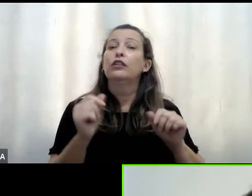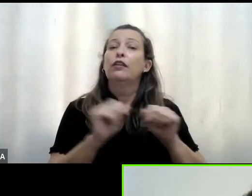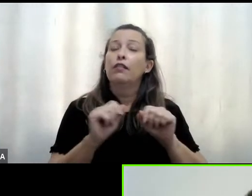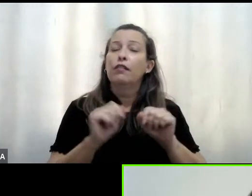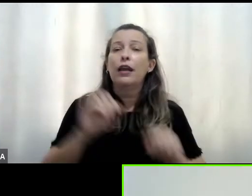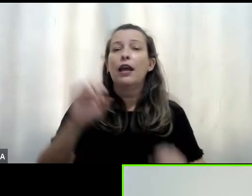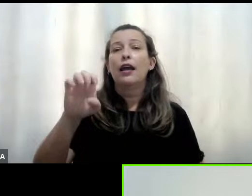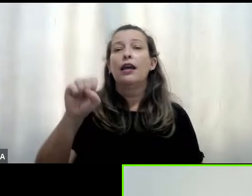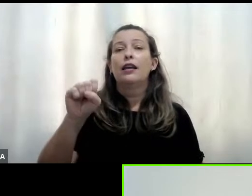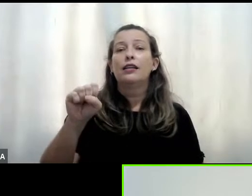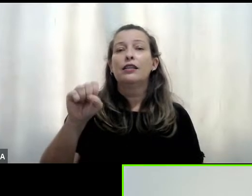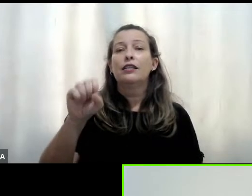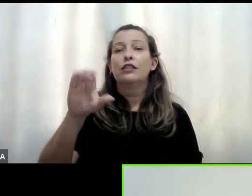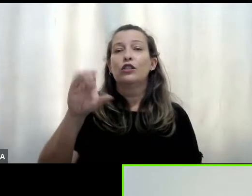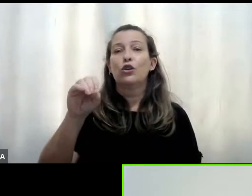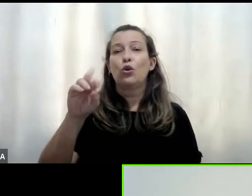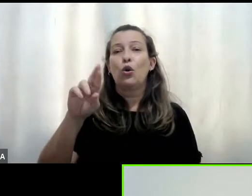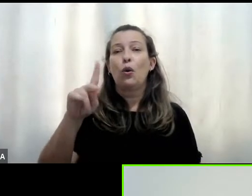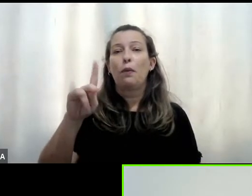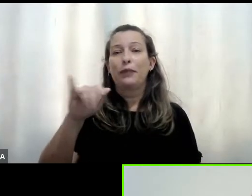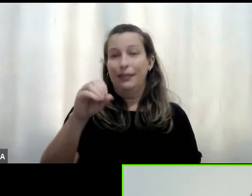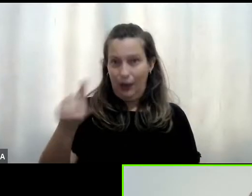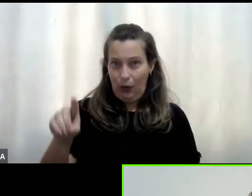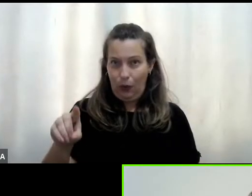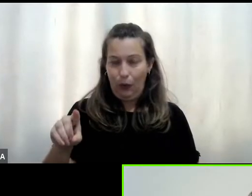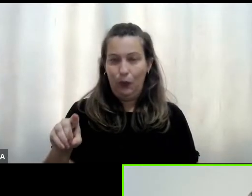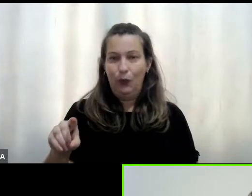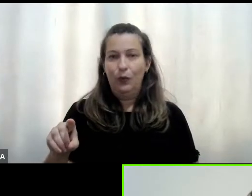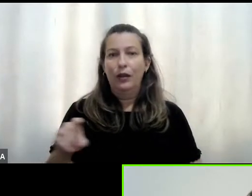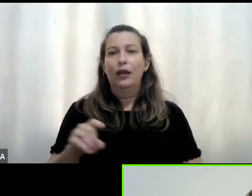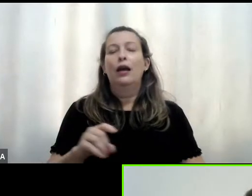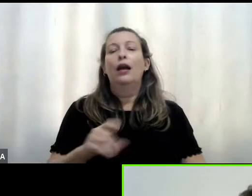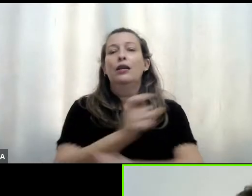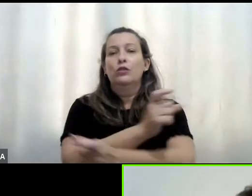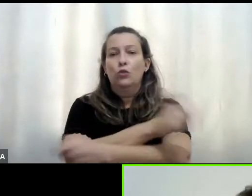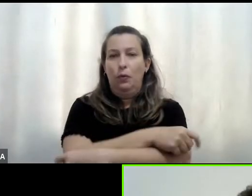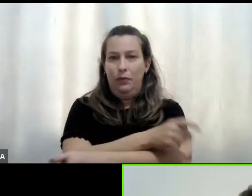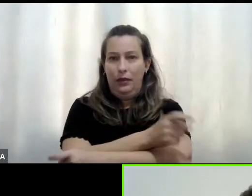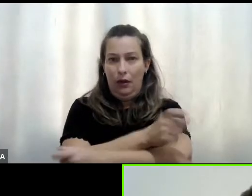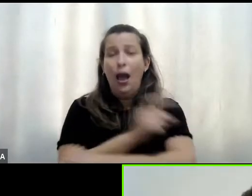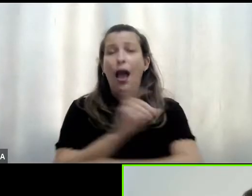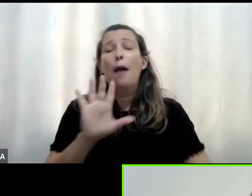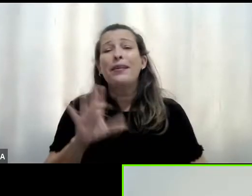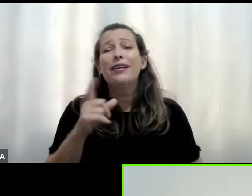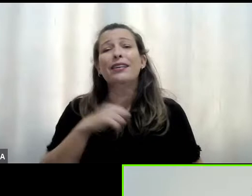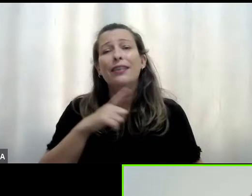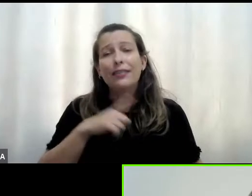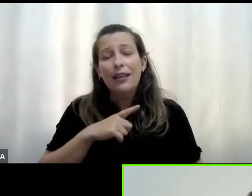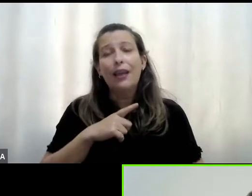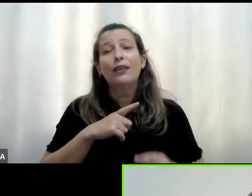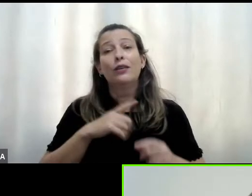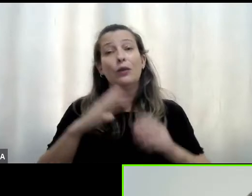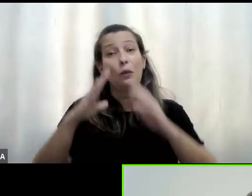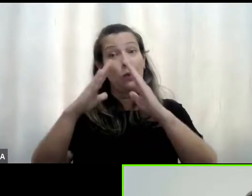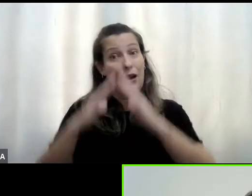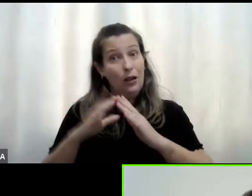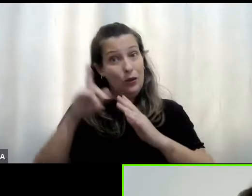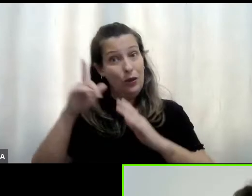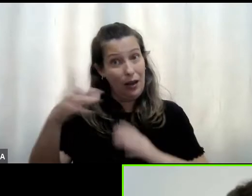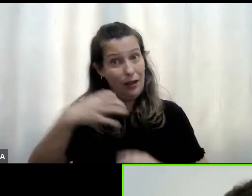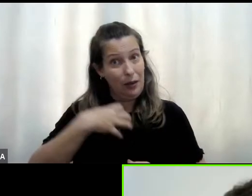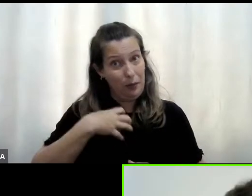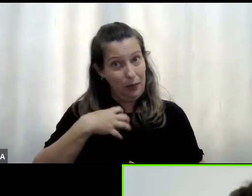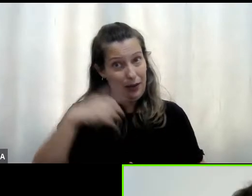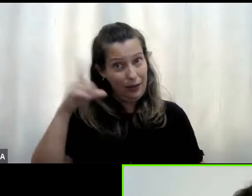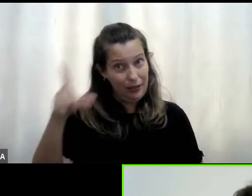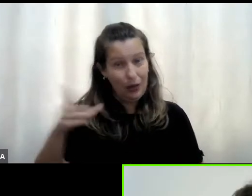escorpiões e tal, circuitos celulares. Esse programa tem um morador de Cruz das Almas, que é uma cidade do Recôncavo da Bahia, né?